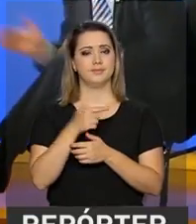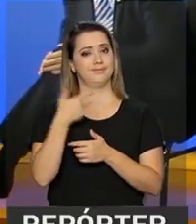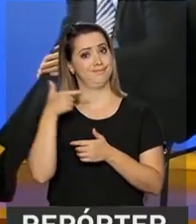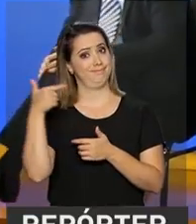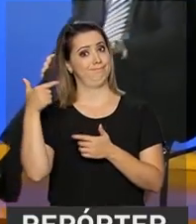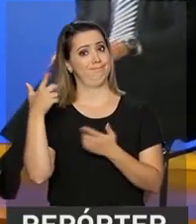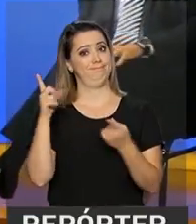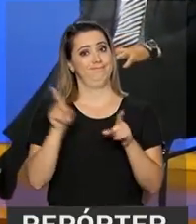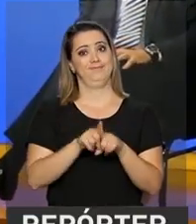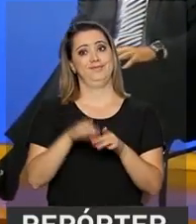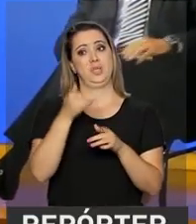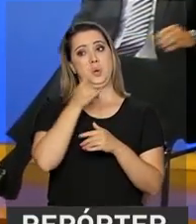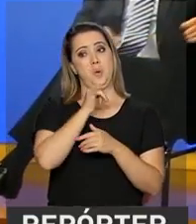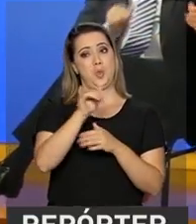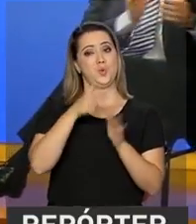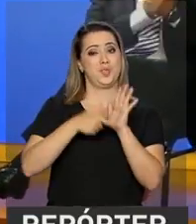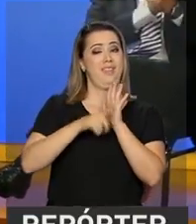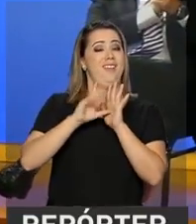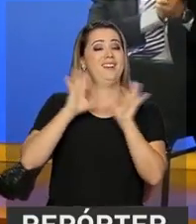Então eu pré-anunciei aqui.